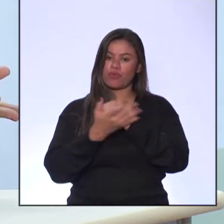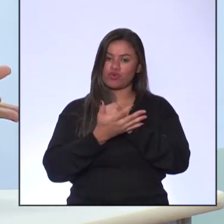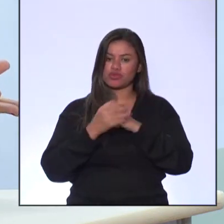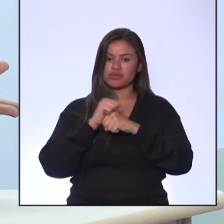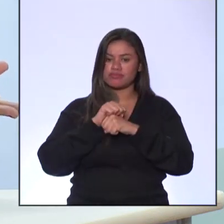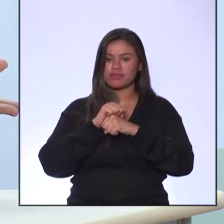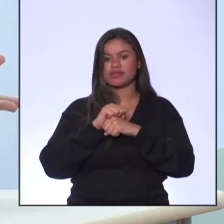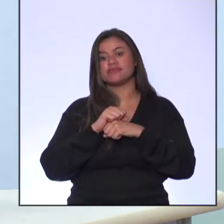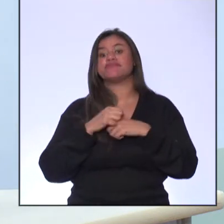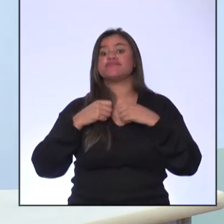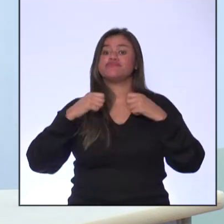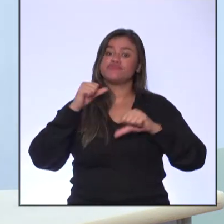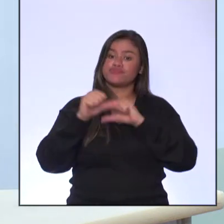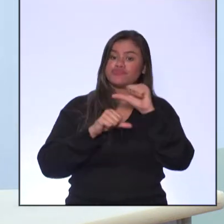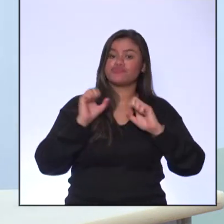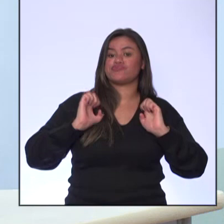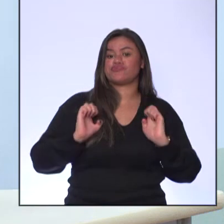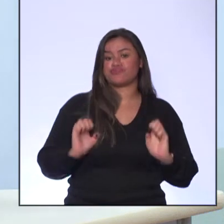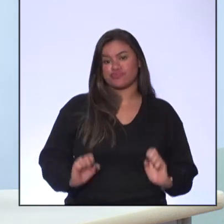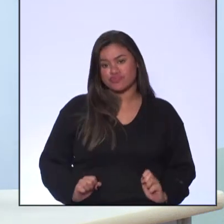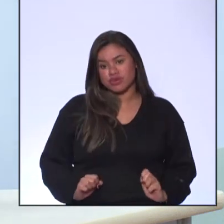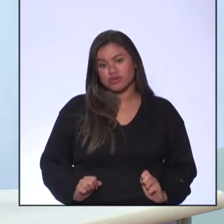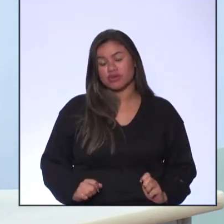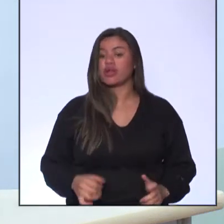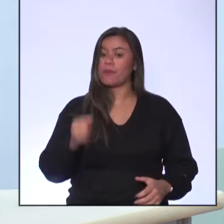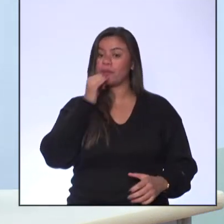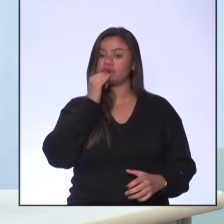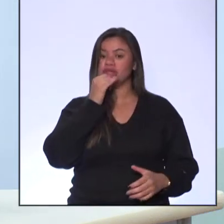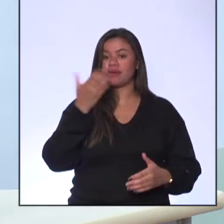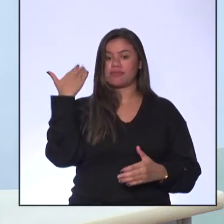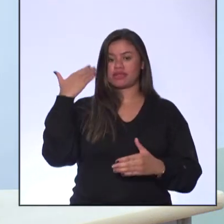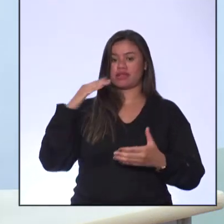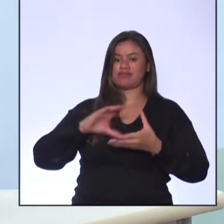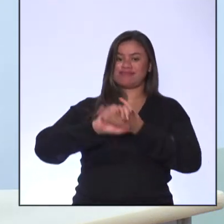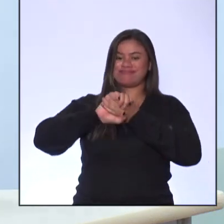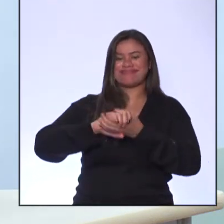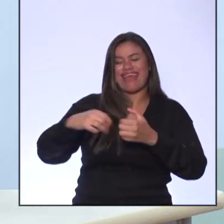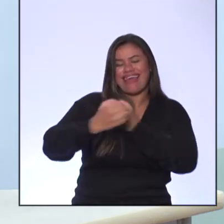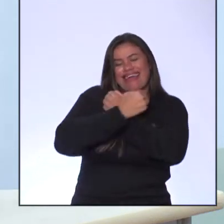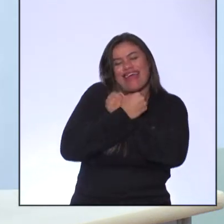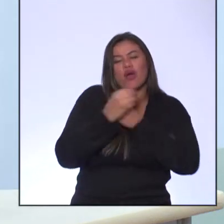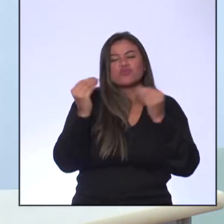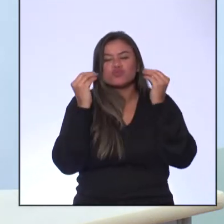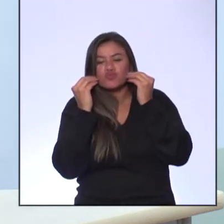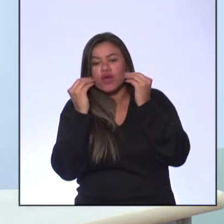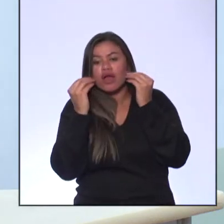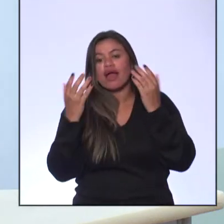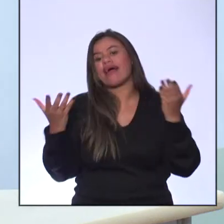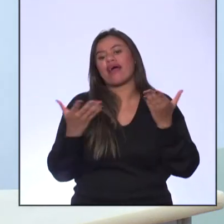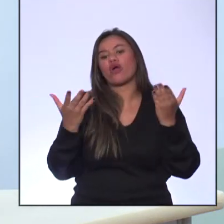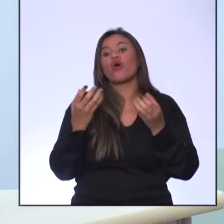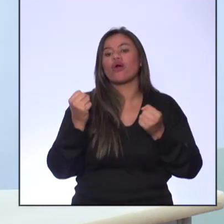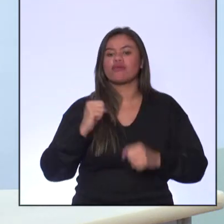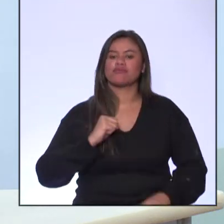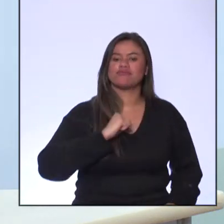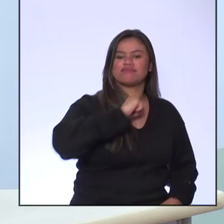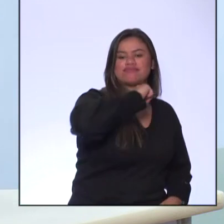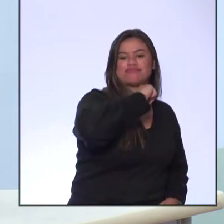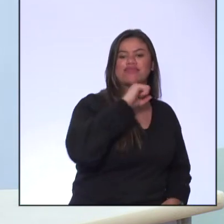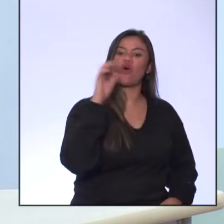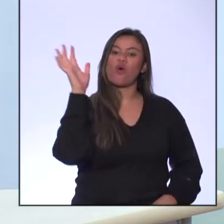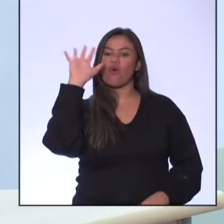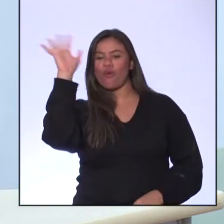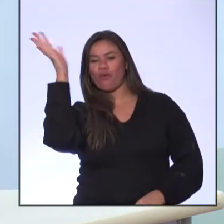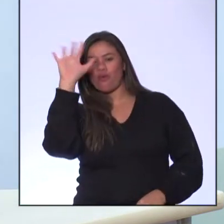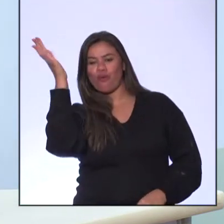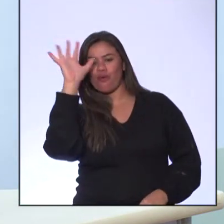de etiqueta, né? Então, antes a gente cumprimentava com um aperto de mão, com um abraço ou com um beijo, hoje a gente cumprimenta com aceno, a